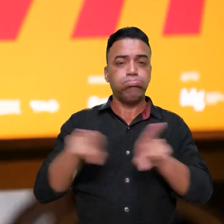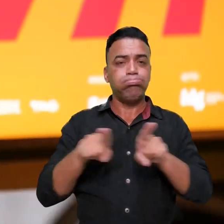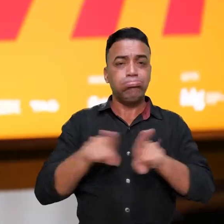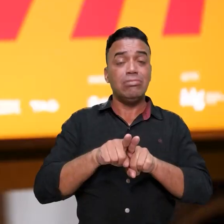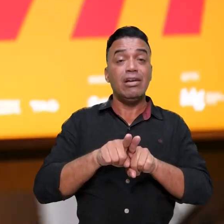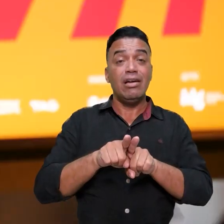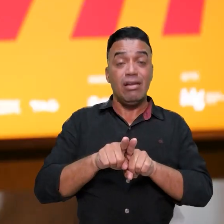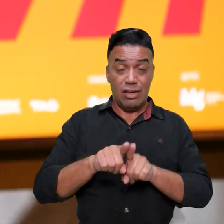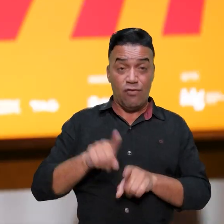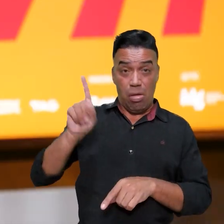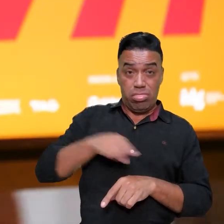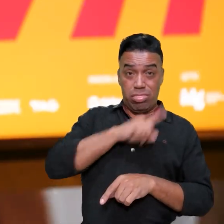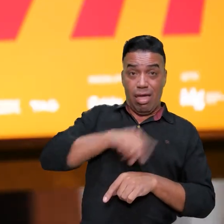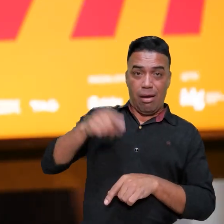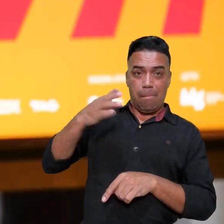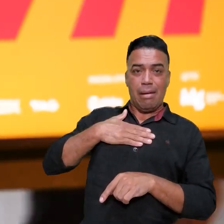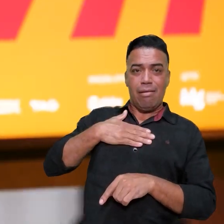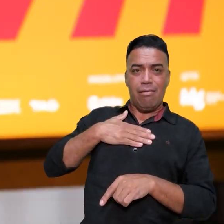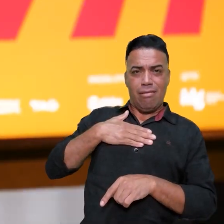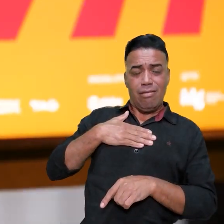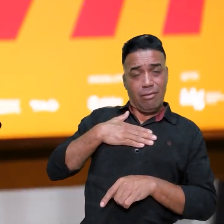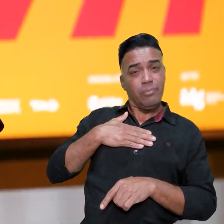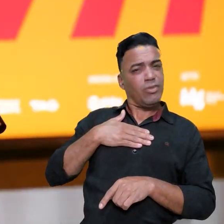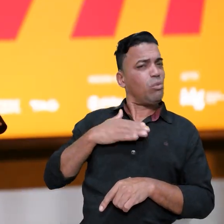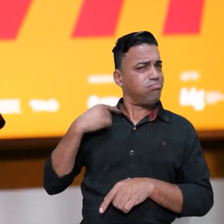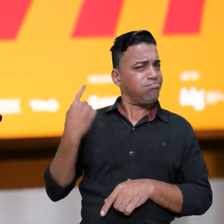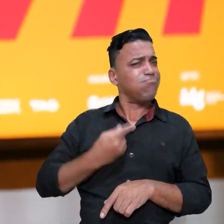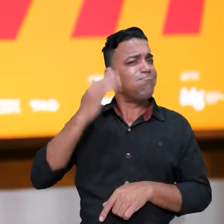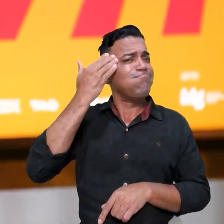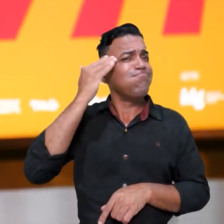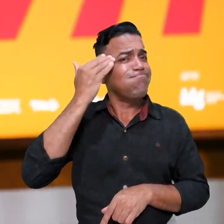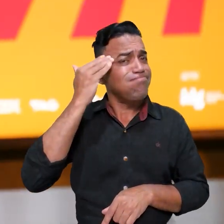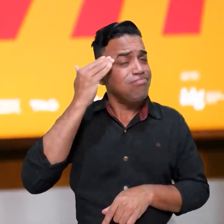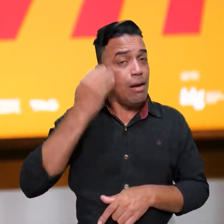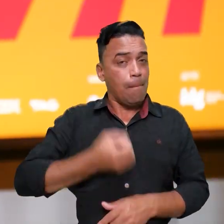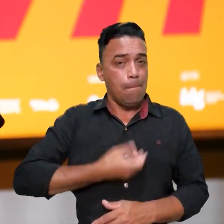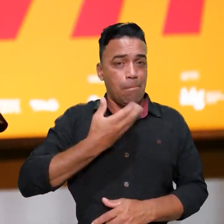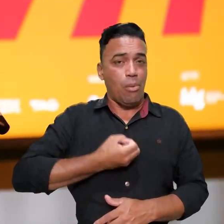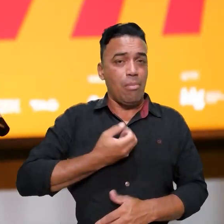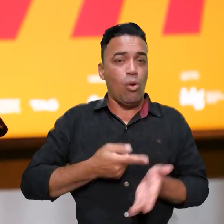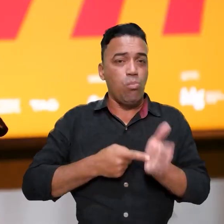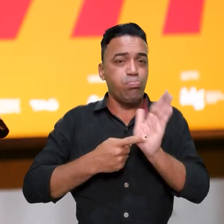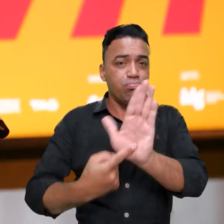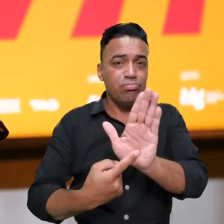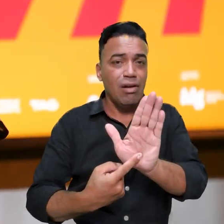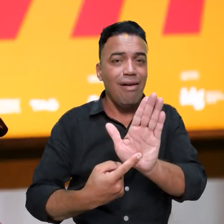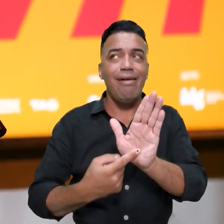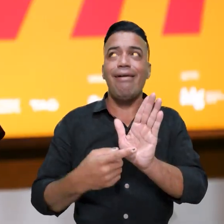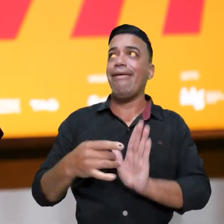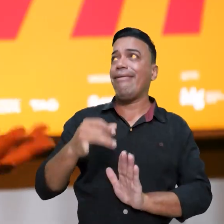foi negado. Então, a gente compreende que, embora o poema não trate